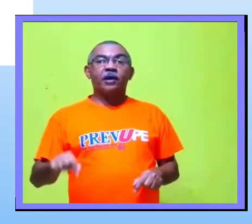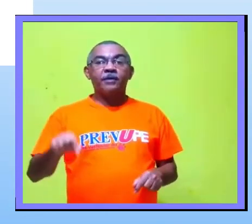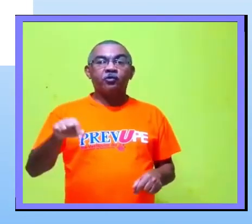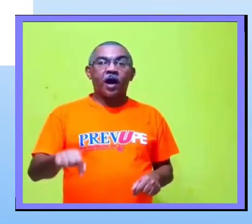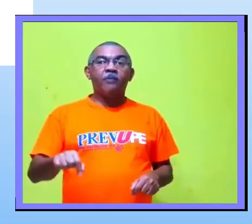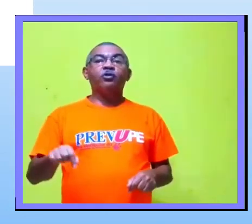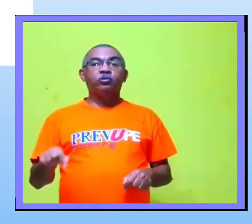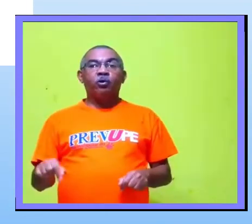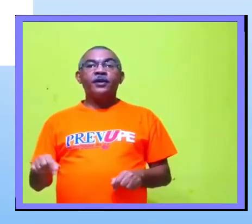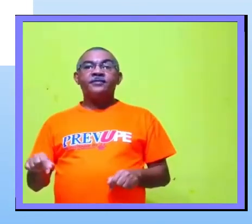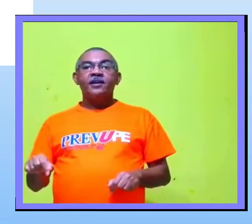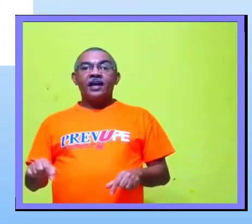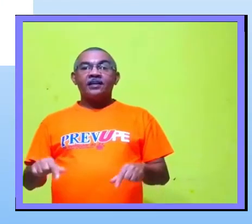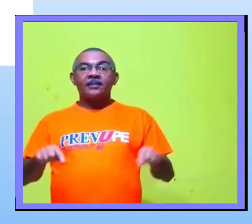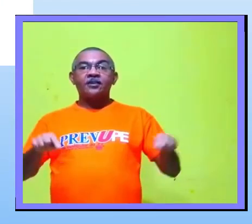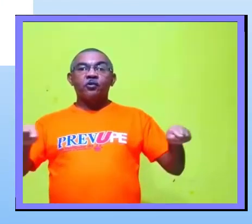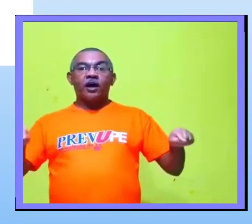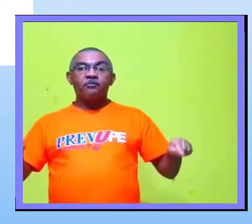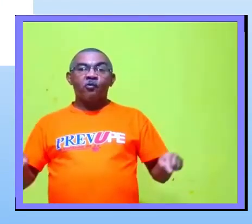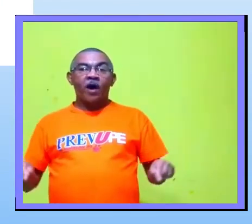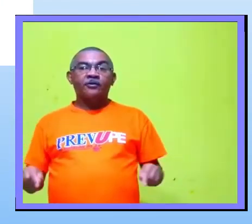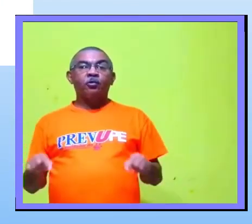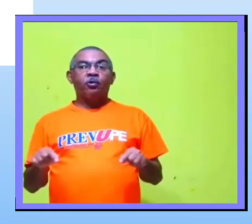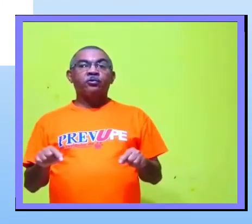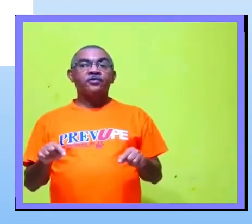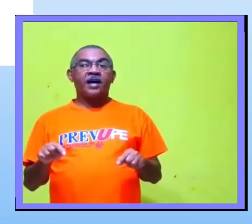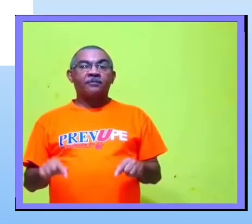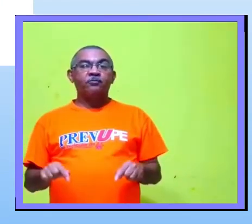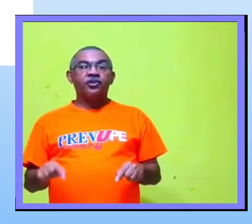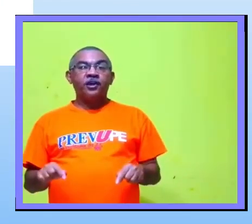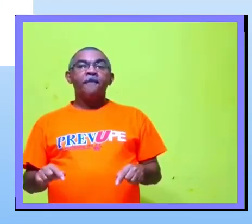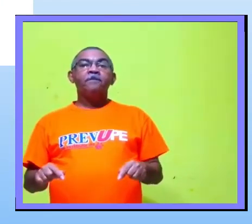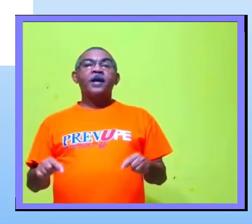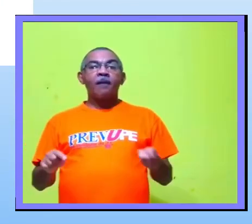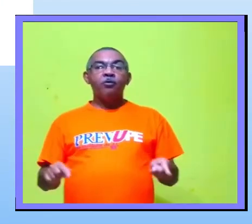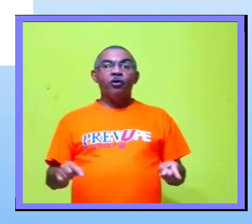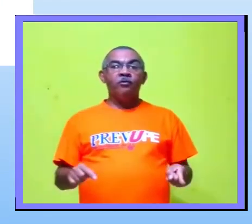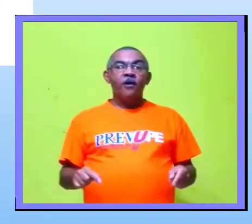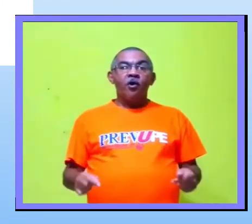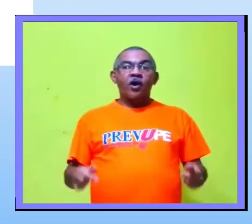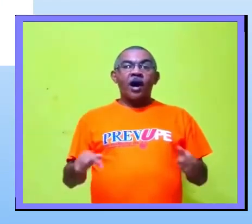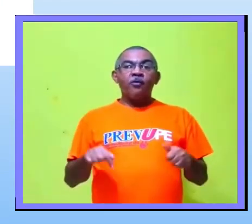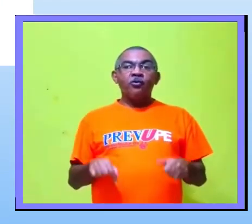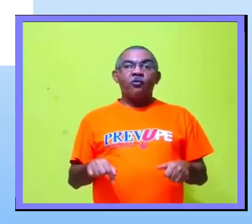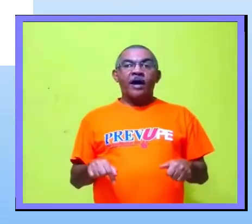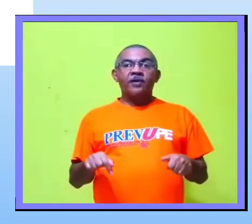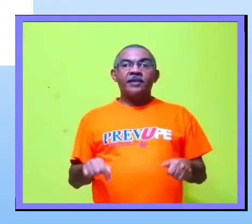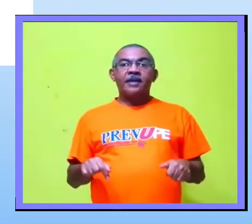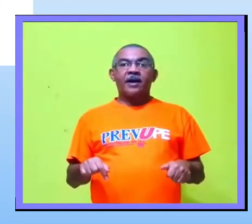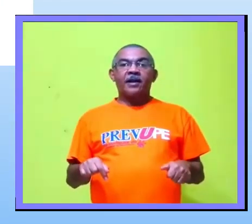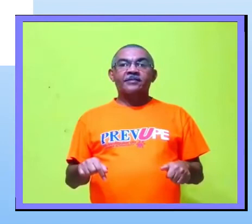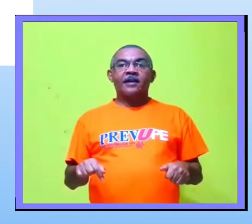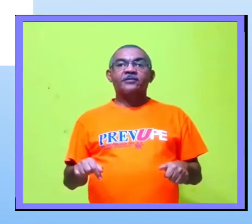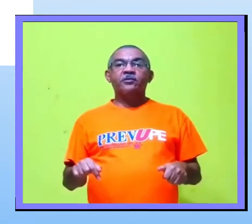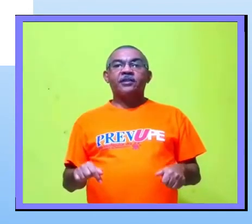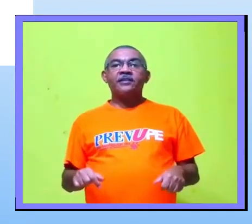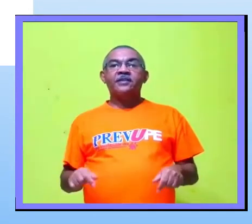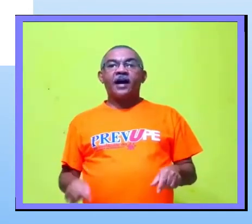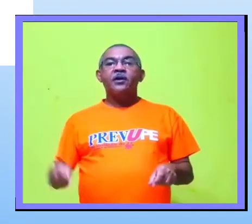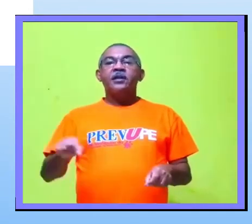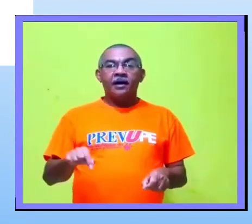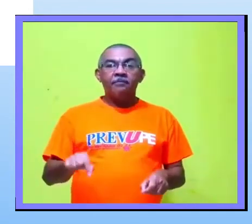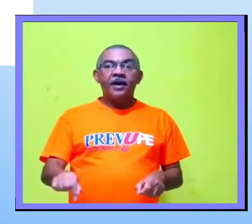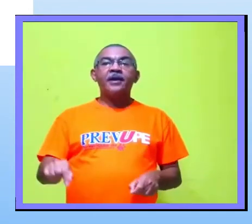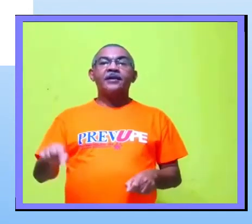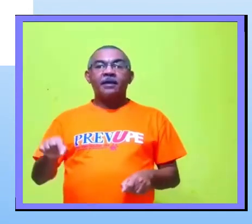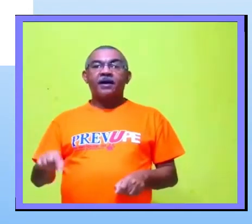é justamente o carbono 2. Ele está circulado por 4 outros átomos de carbono. O carbono 4 recebe a classificação de